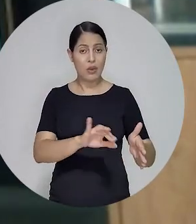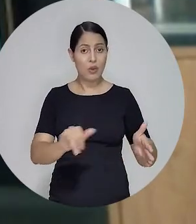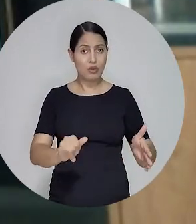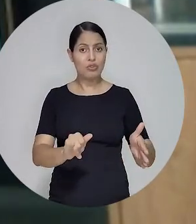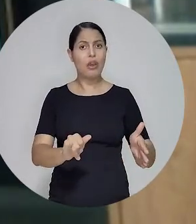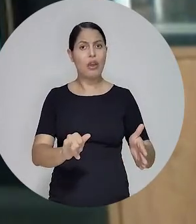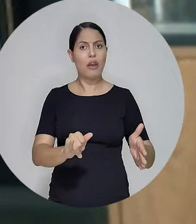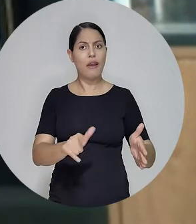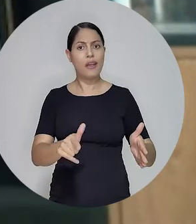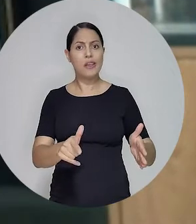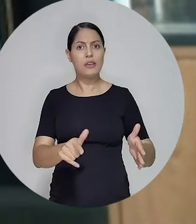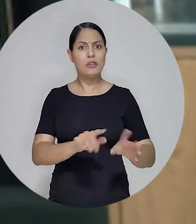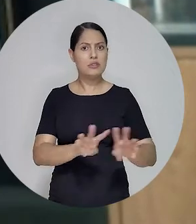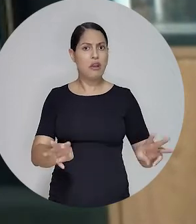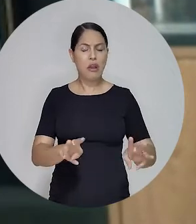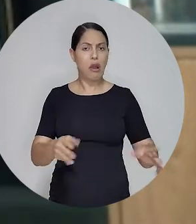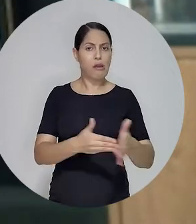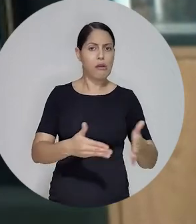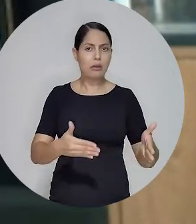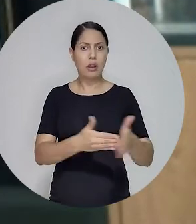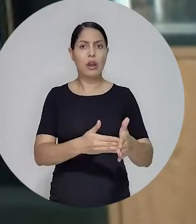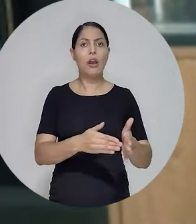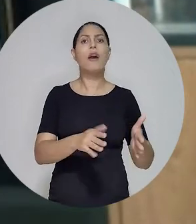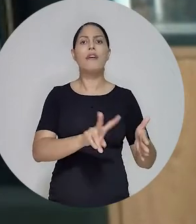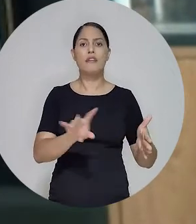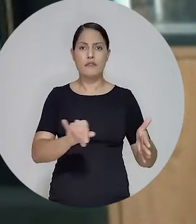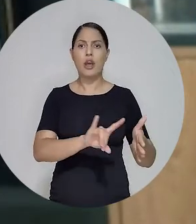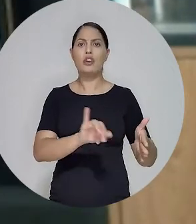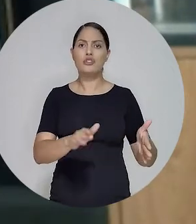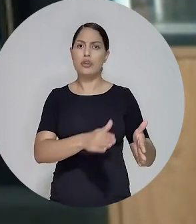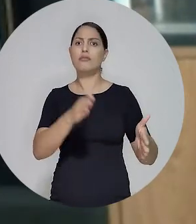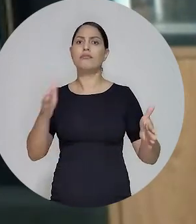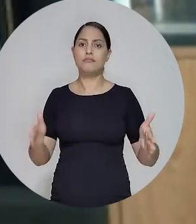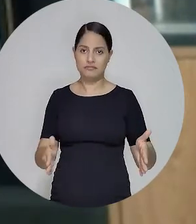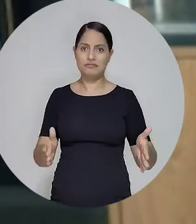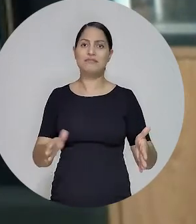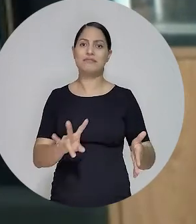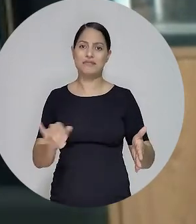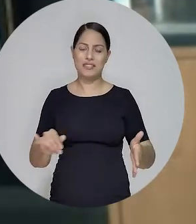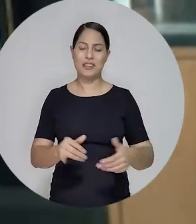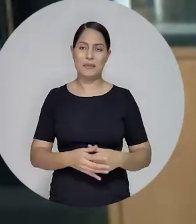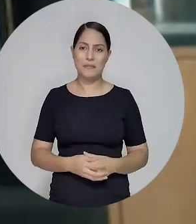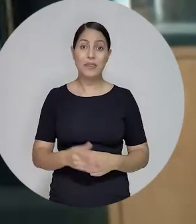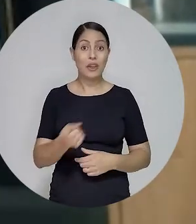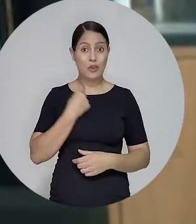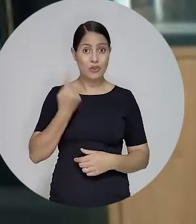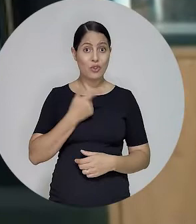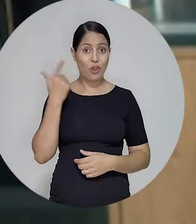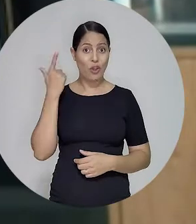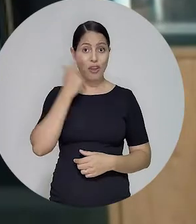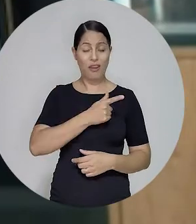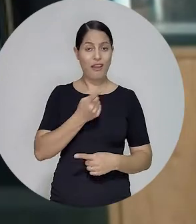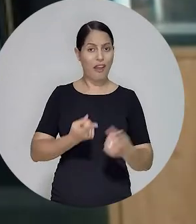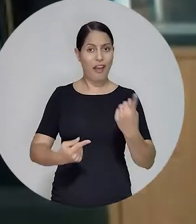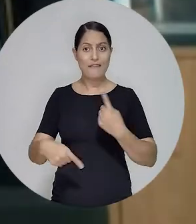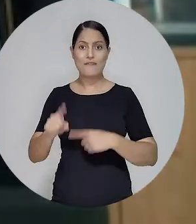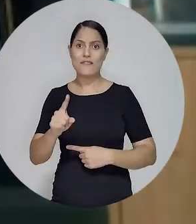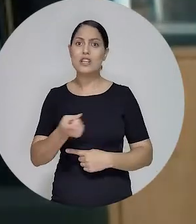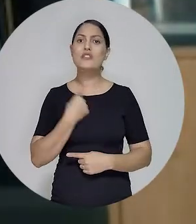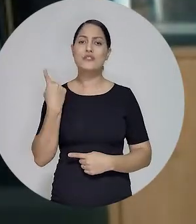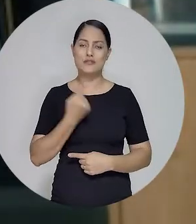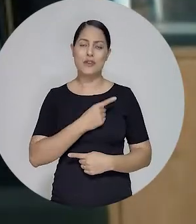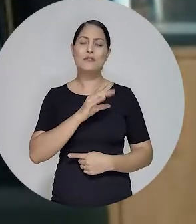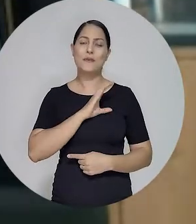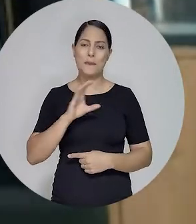houver um prazo e houver aí uma indisponibilidade do sistema, haverá pelo INSS a prorrogação desse prazo. Mais um